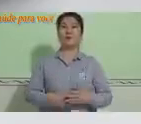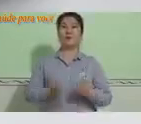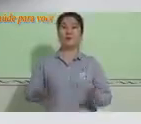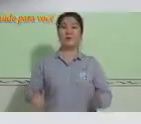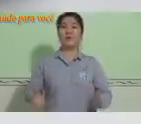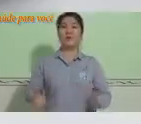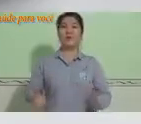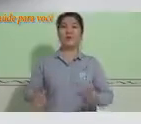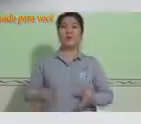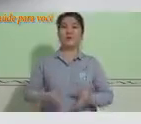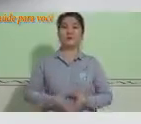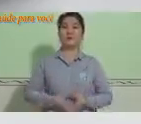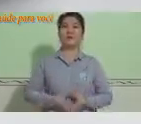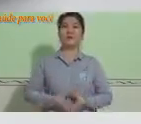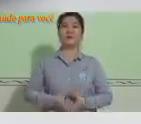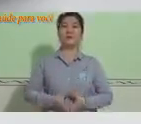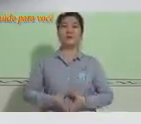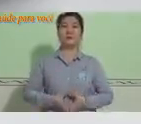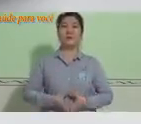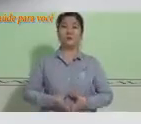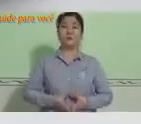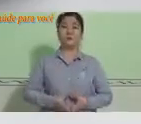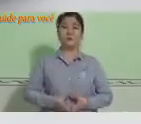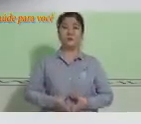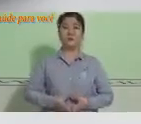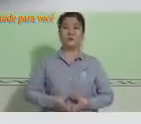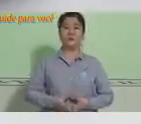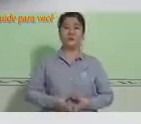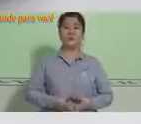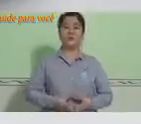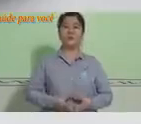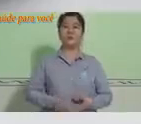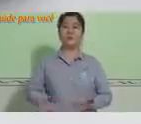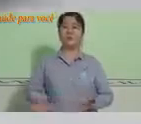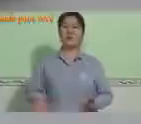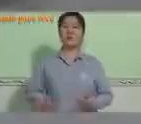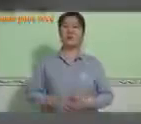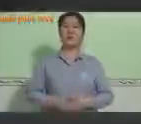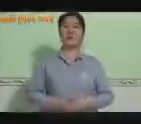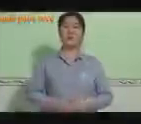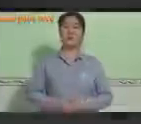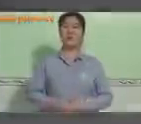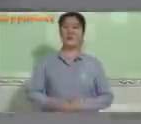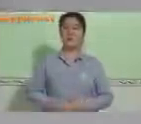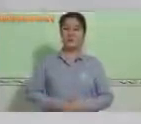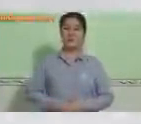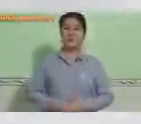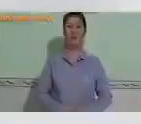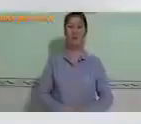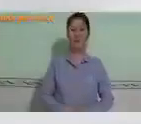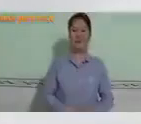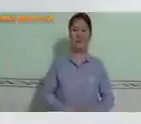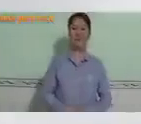Além disso, TAMBE acento agudo MSE deve evitar utilizar remédios para alergias em indicação